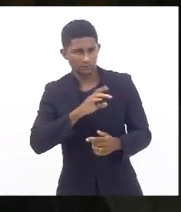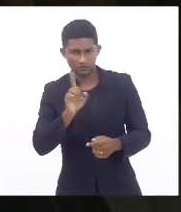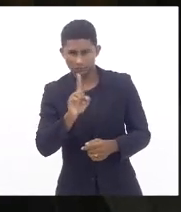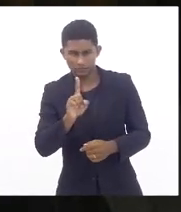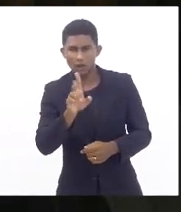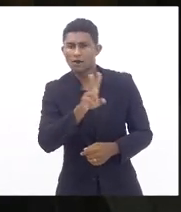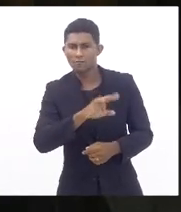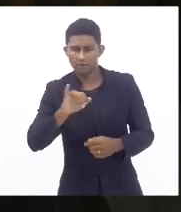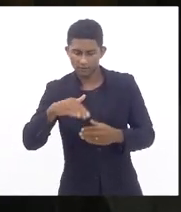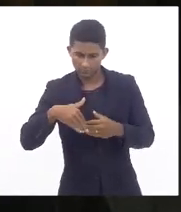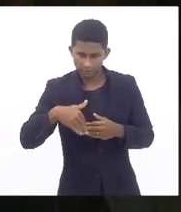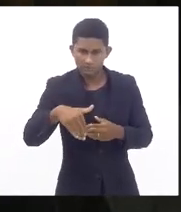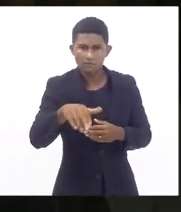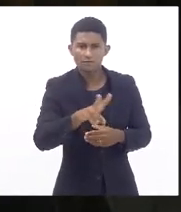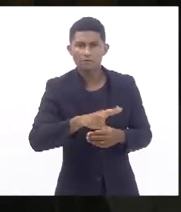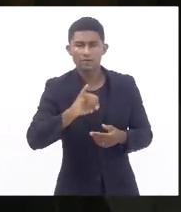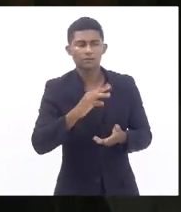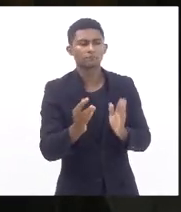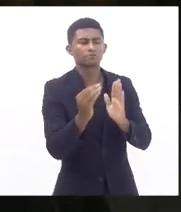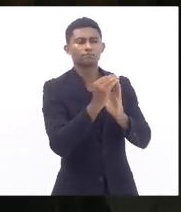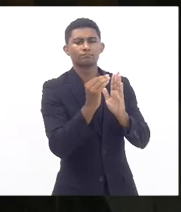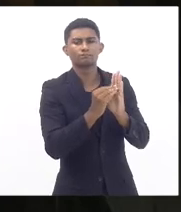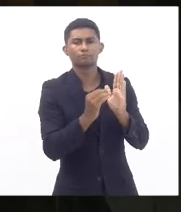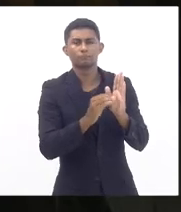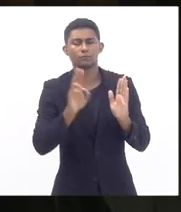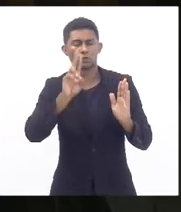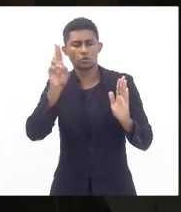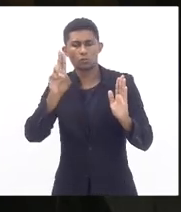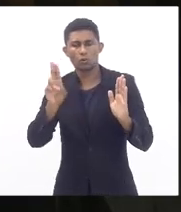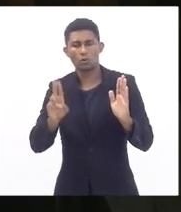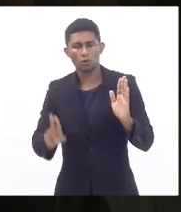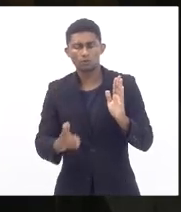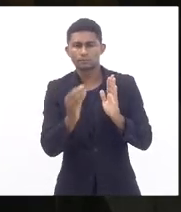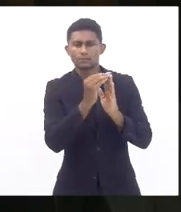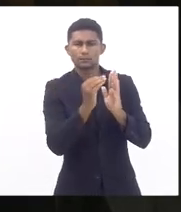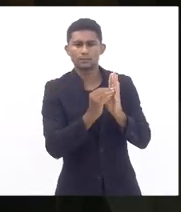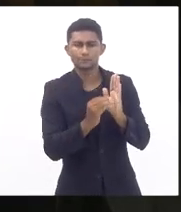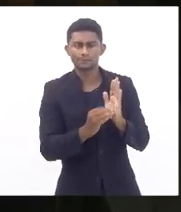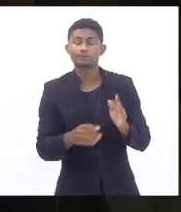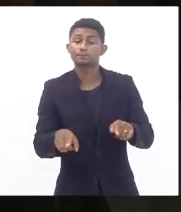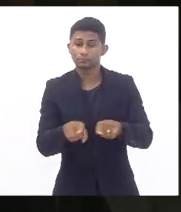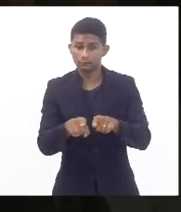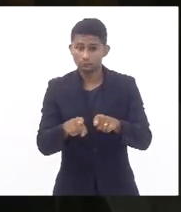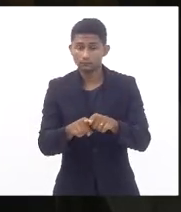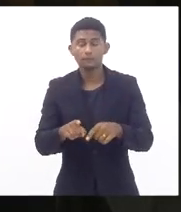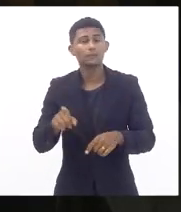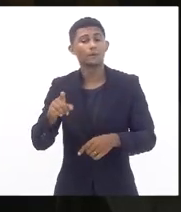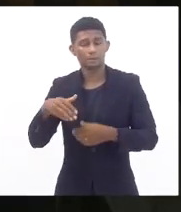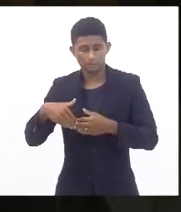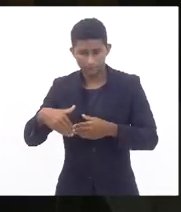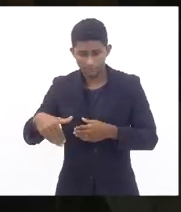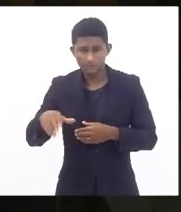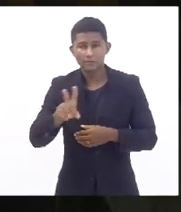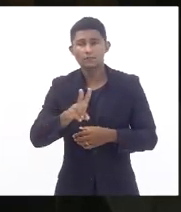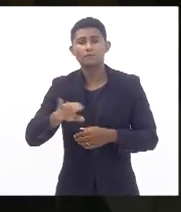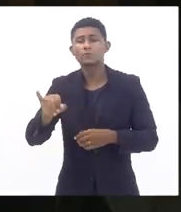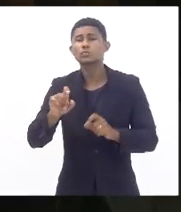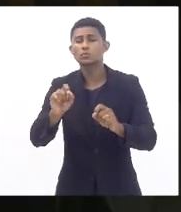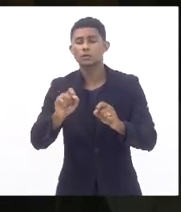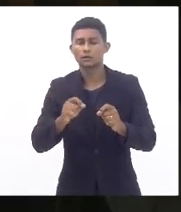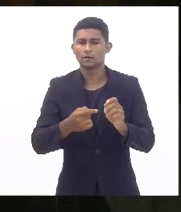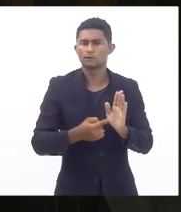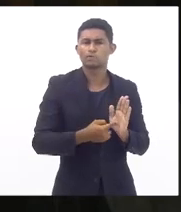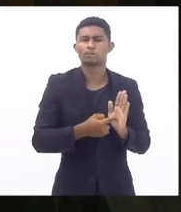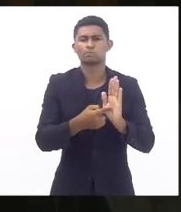próxima, recebendo retroativamente. E teve também a devolutiva, que nos próximos dias vai ser publicada a progressão